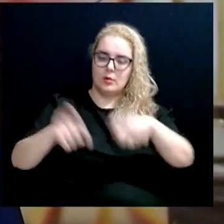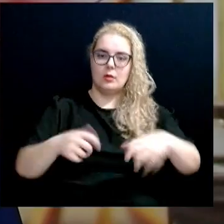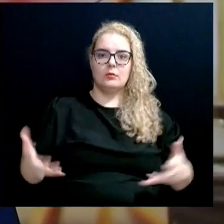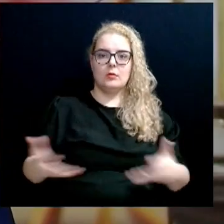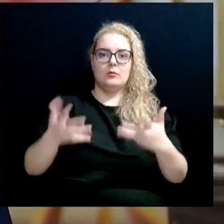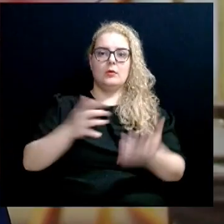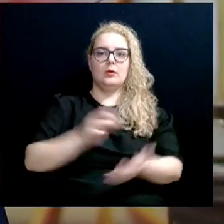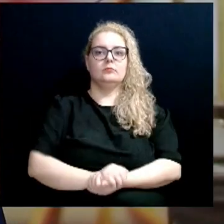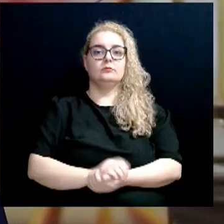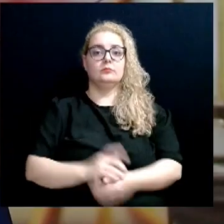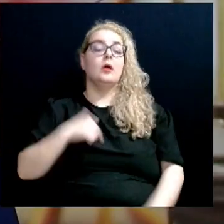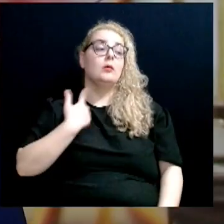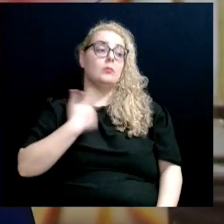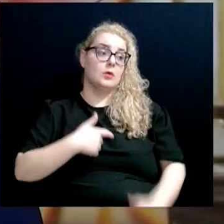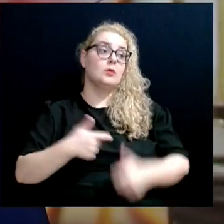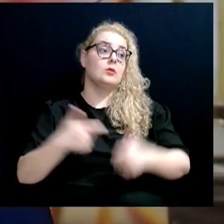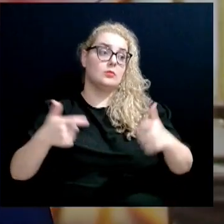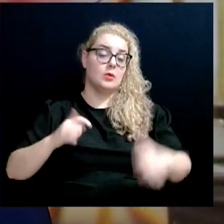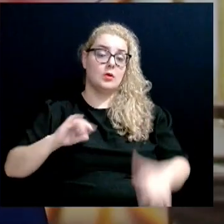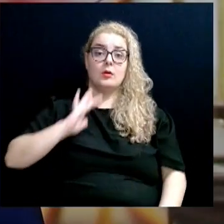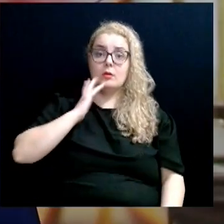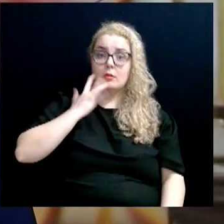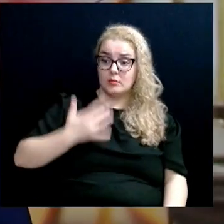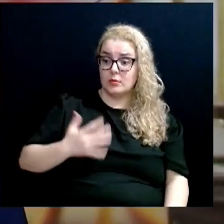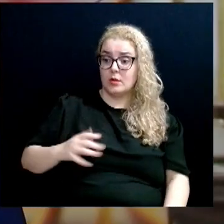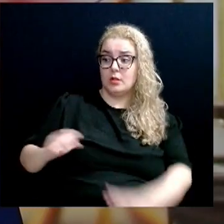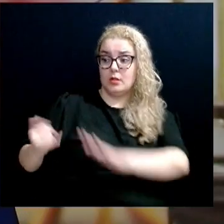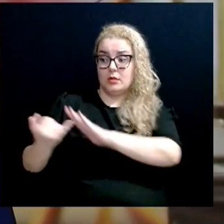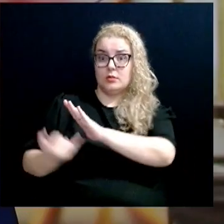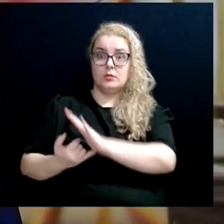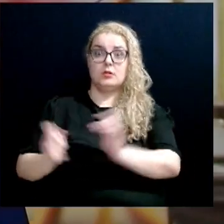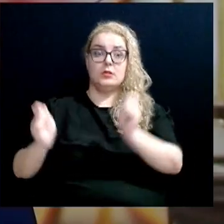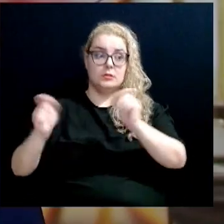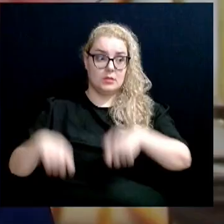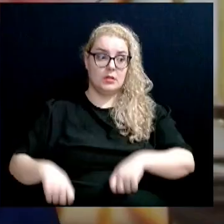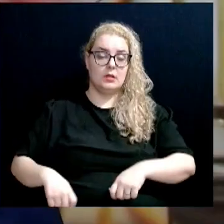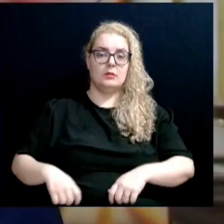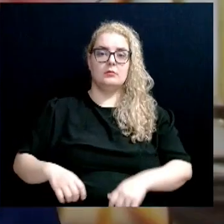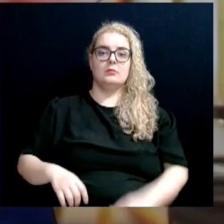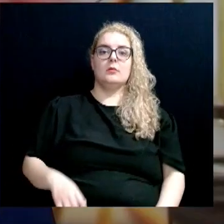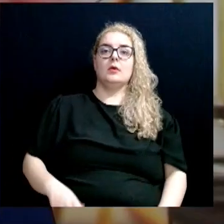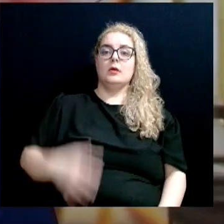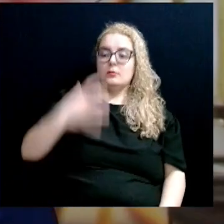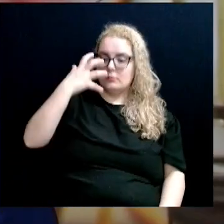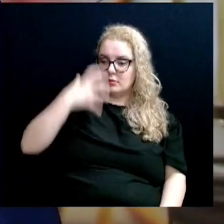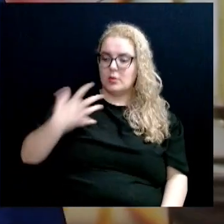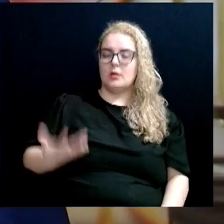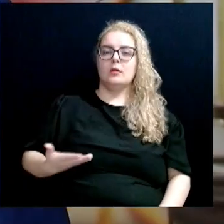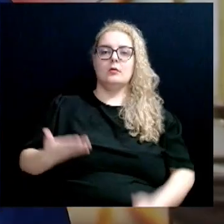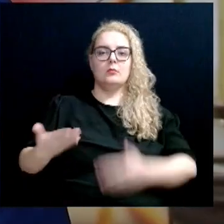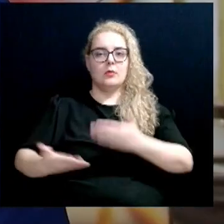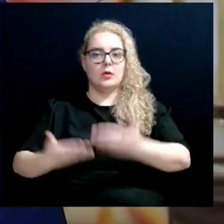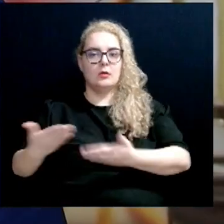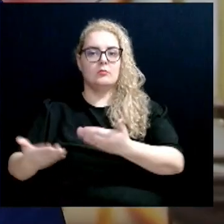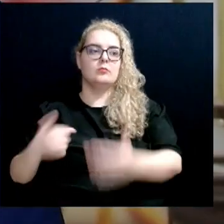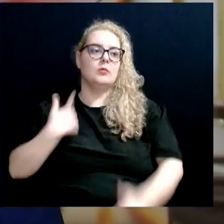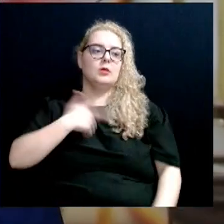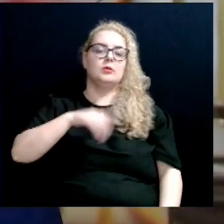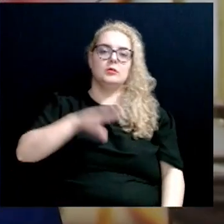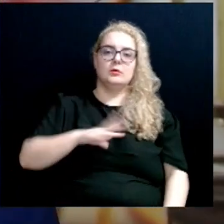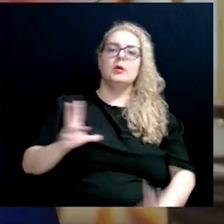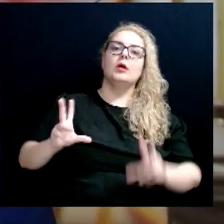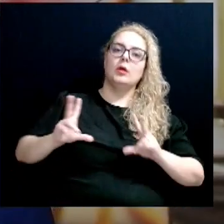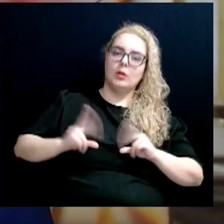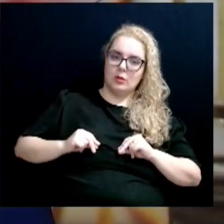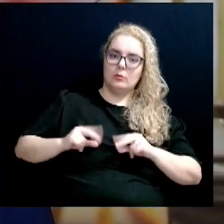grande privilégio, entidades sérias, competentes, que prestam um serviço para a nossa cidade e que merecem esse reconhecimento